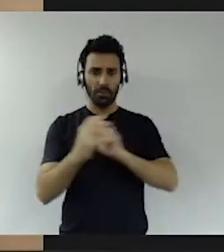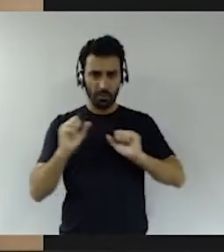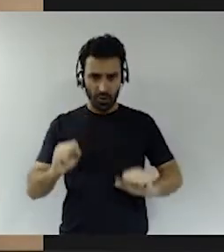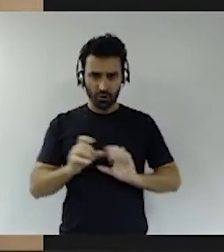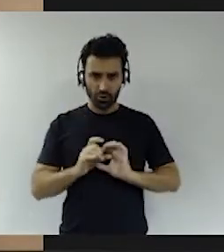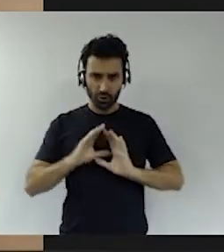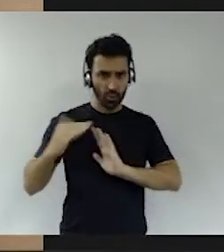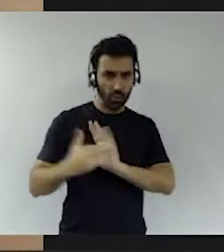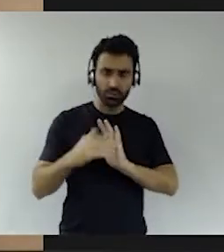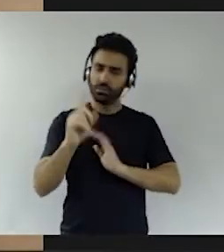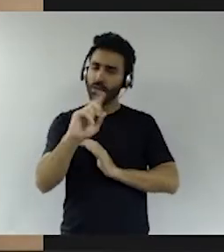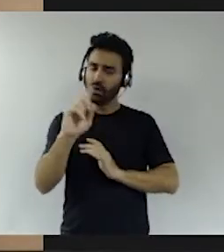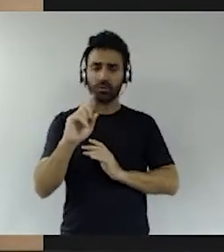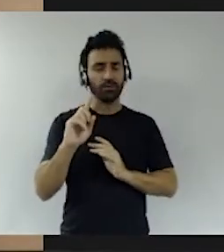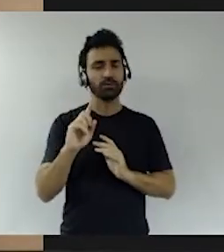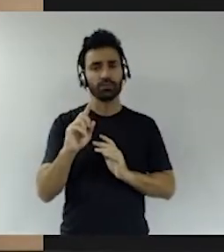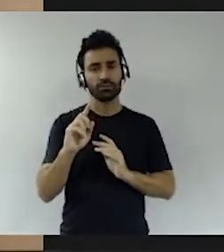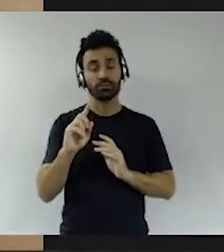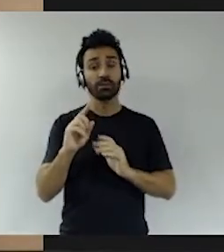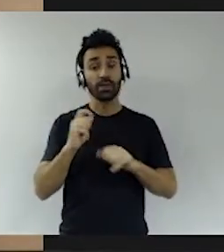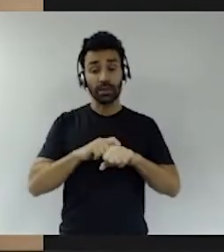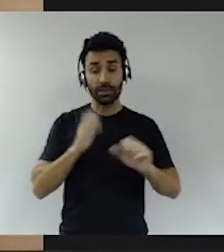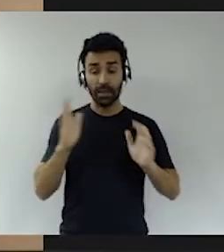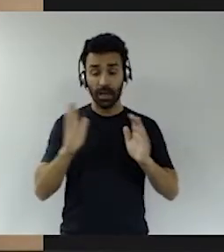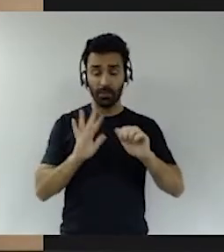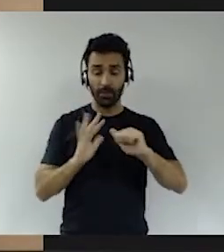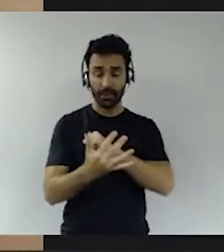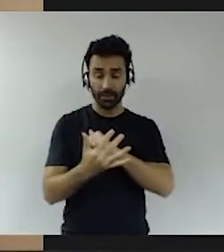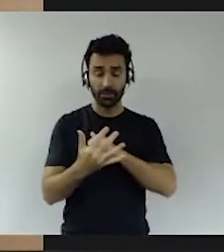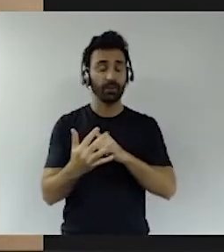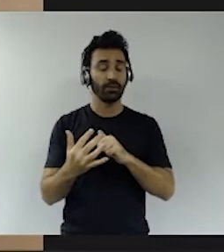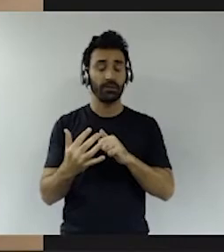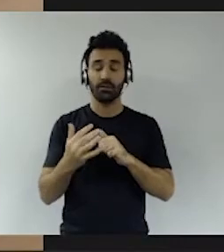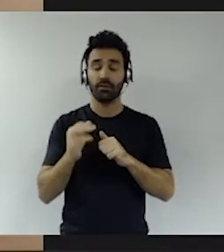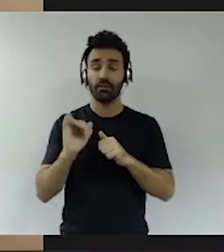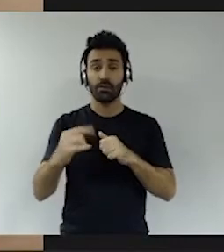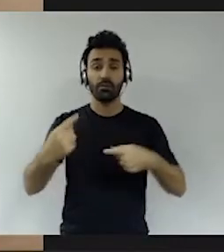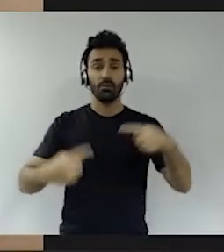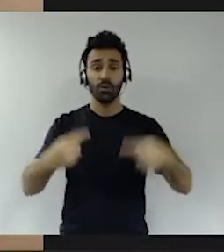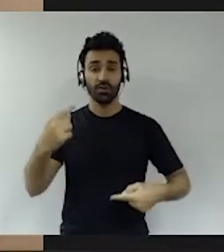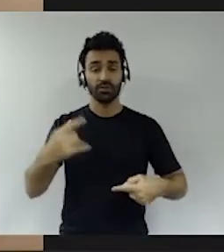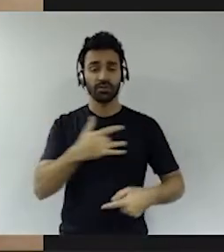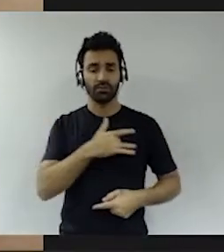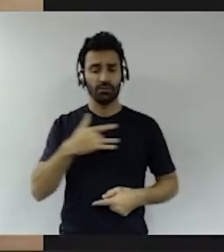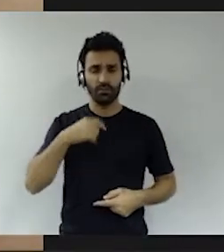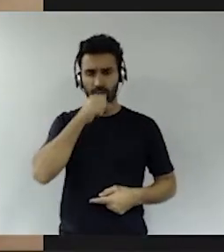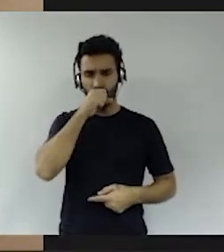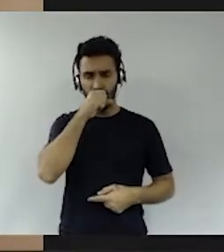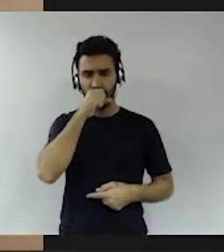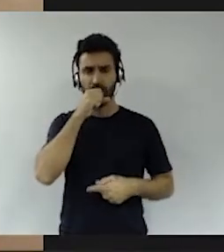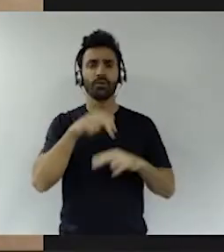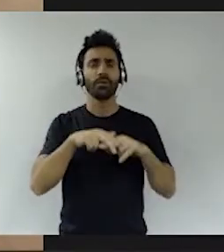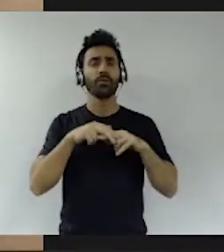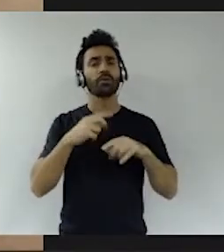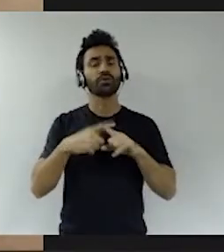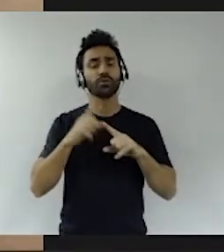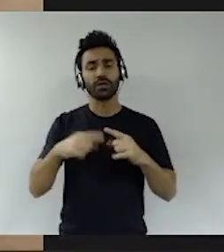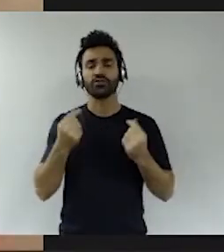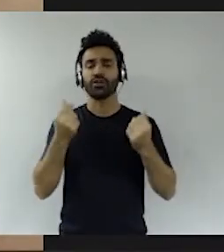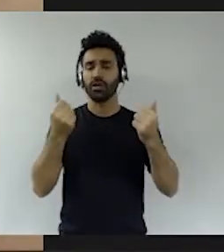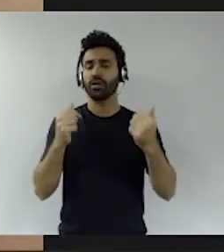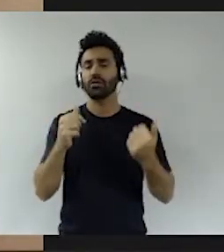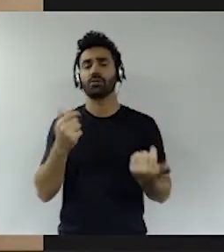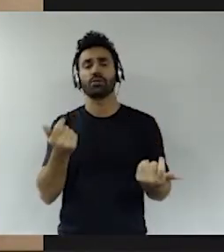tudo, né? No período da pandemia, no que se refere à política sanitária, portanto, recursos para a saúde pública,